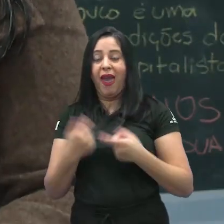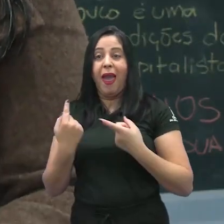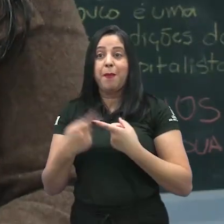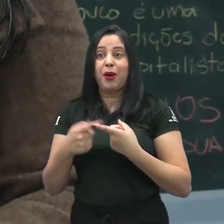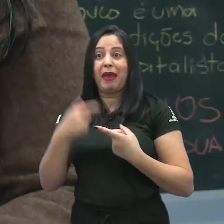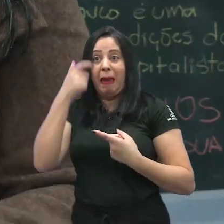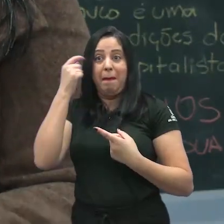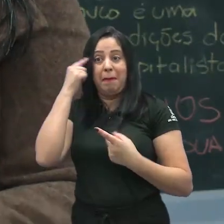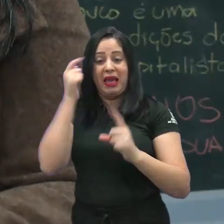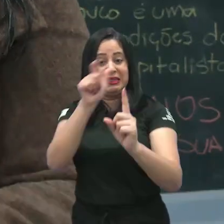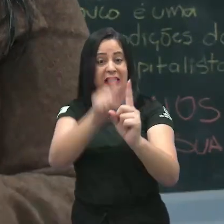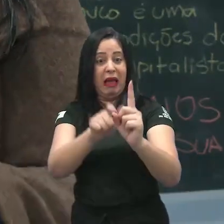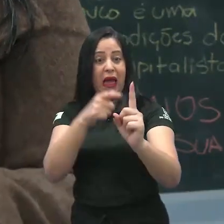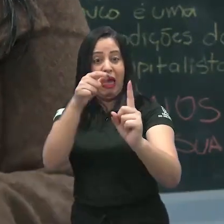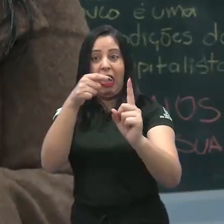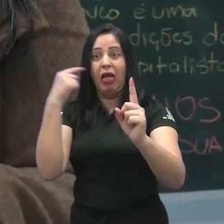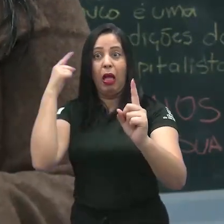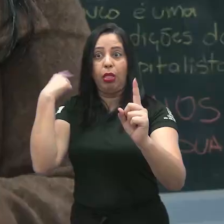muito